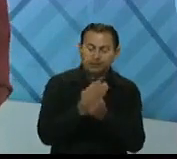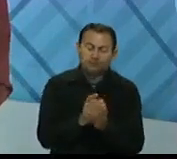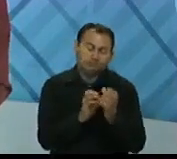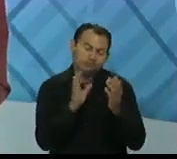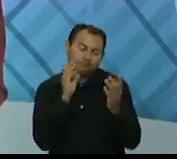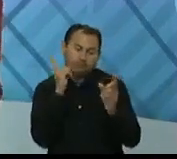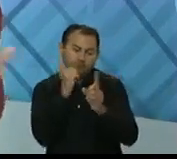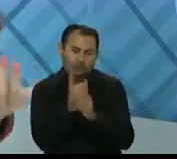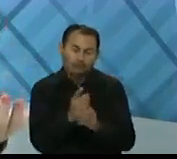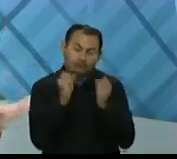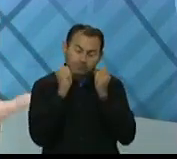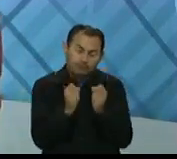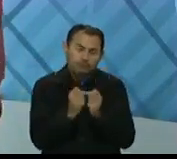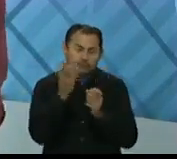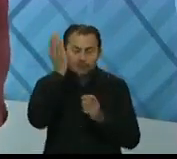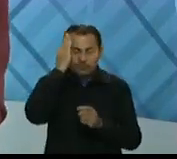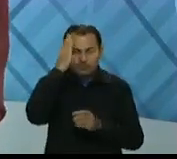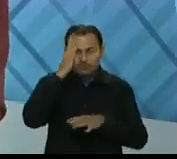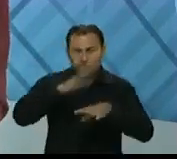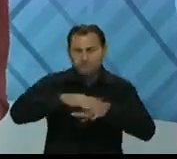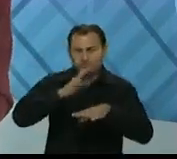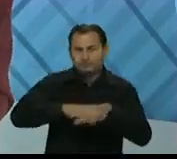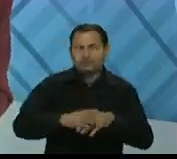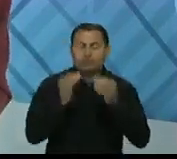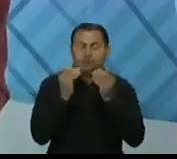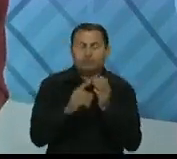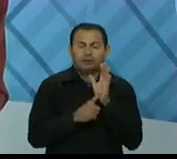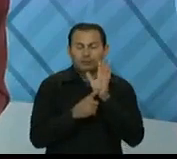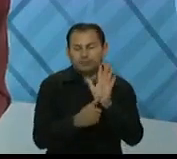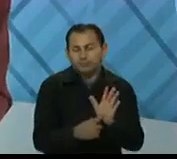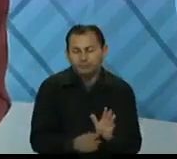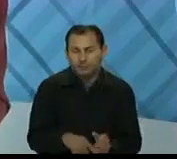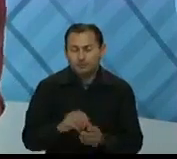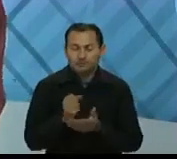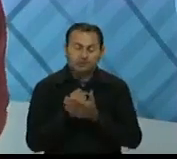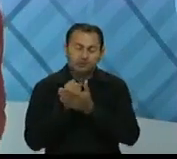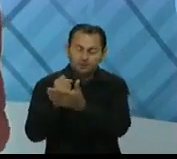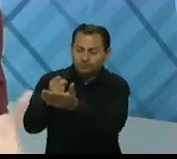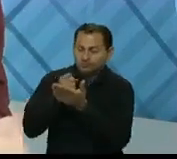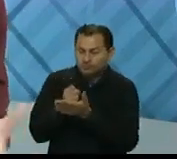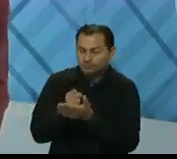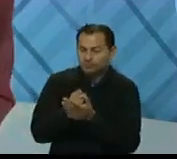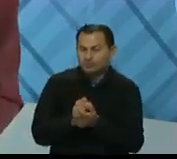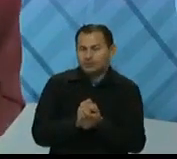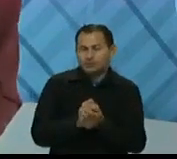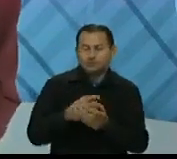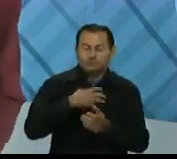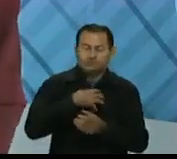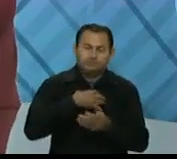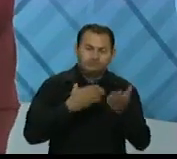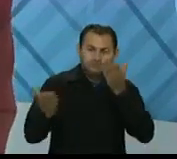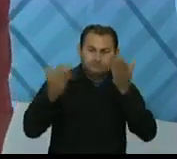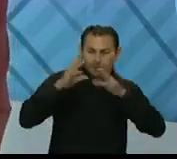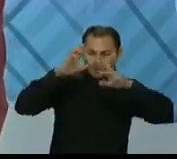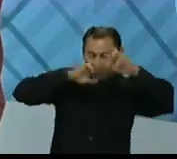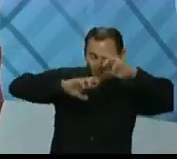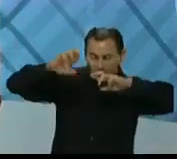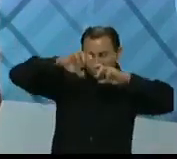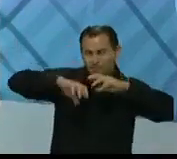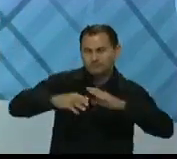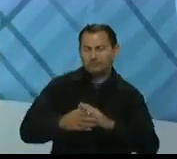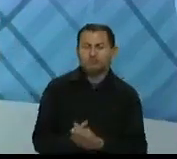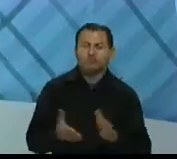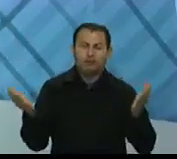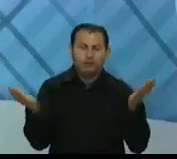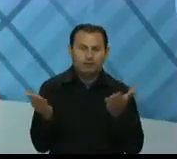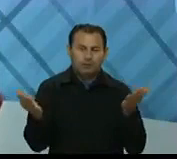com situações dessa. Então, se sabemos matematicamente como representar, nos auxilia nessa parte de comparação e análise.